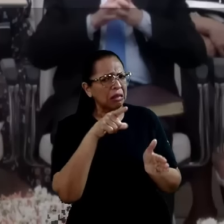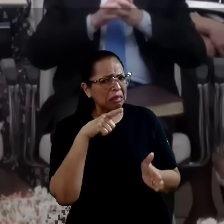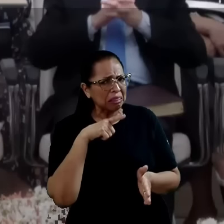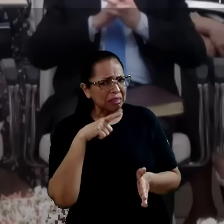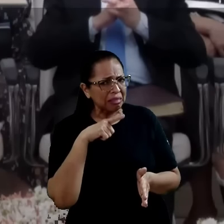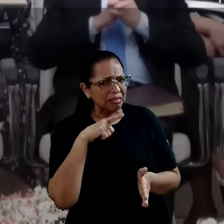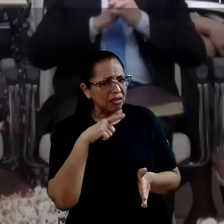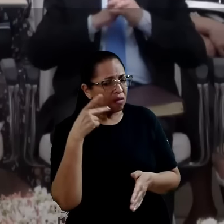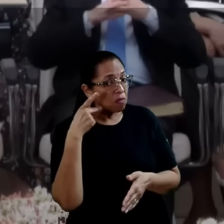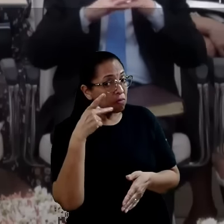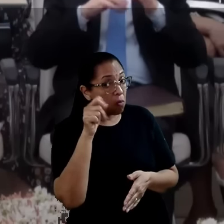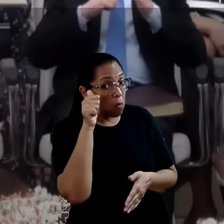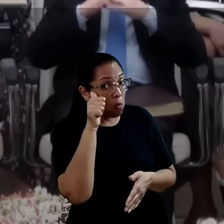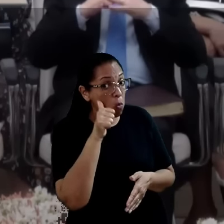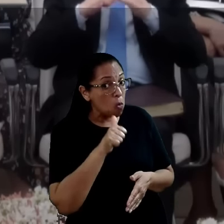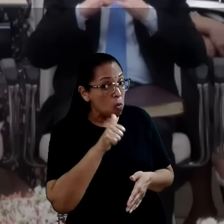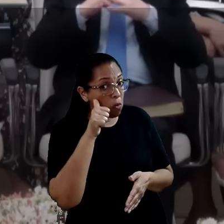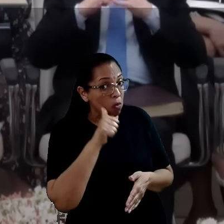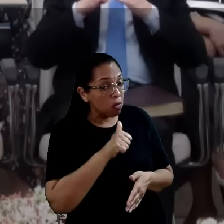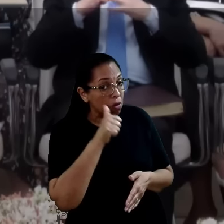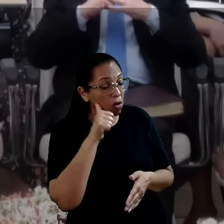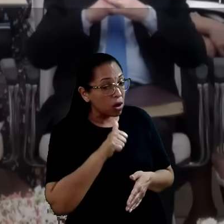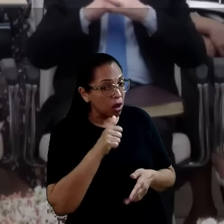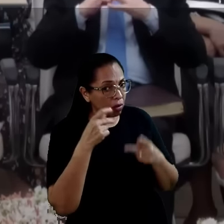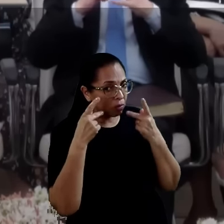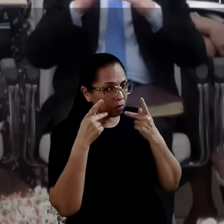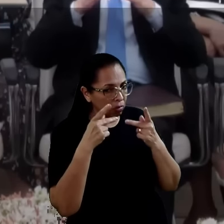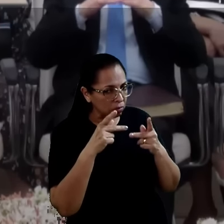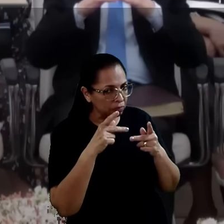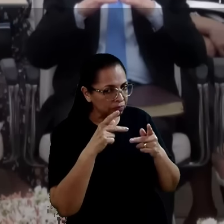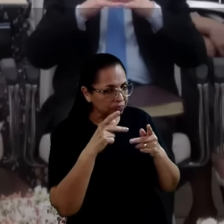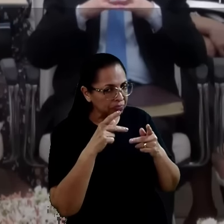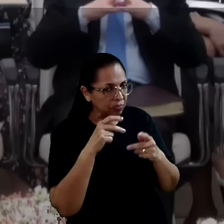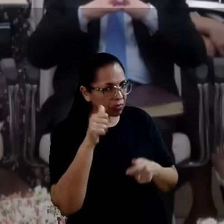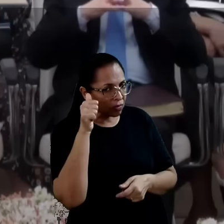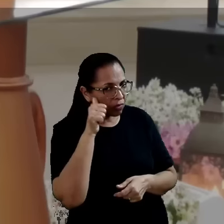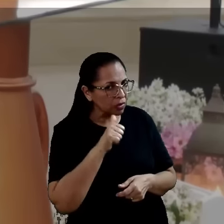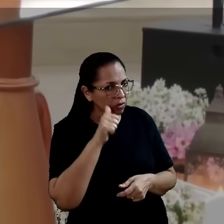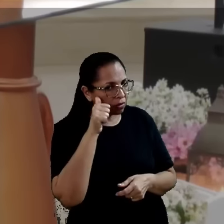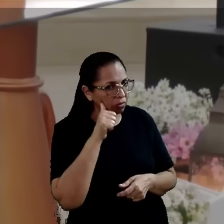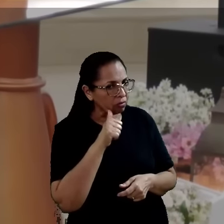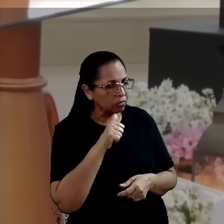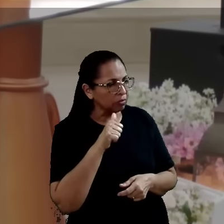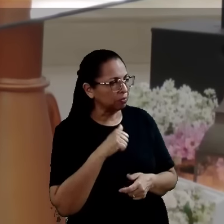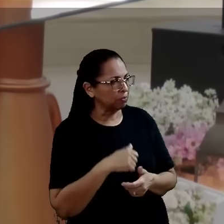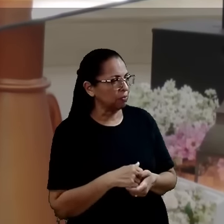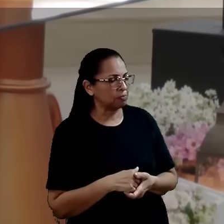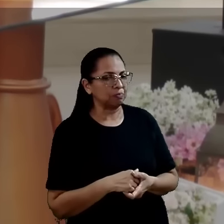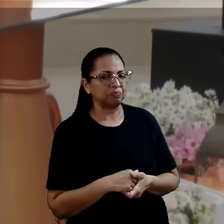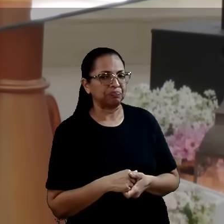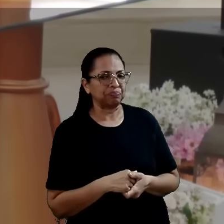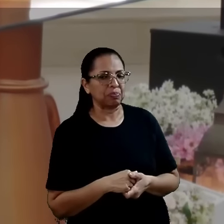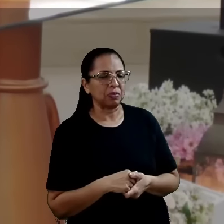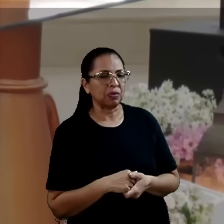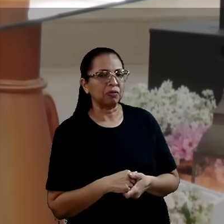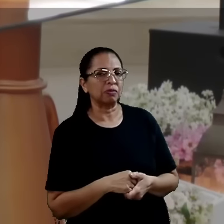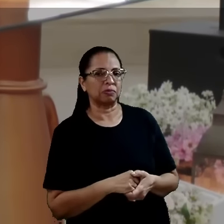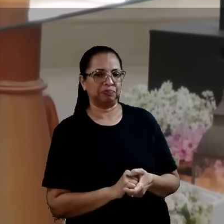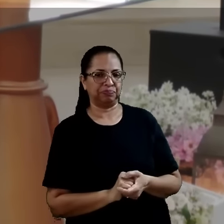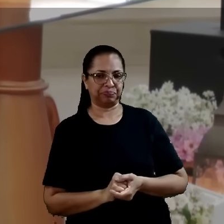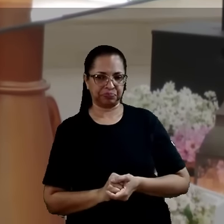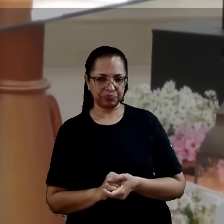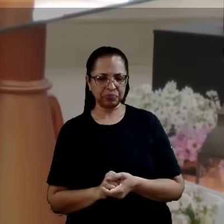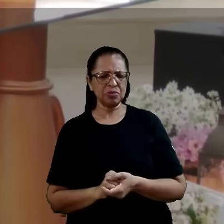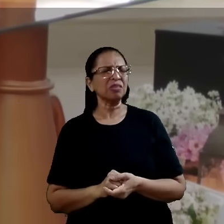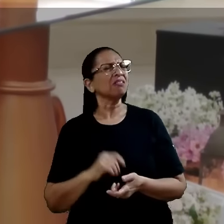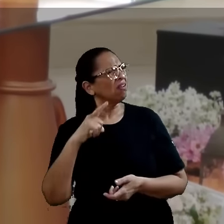Eita tem algum profeta aqui que nós possamos consultar porque Deus havia falado com os presidentes quem